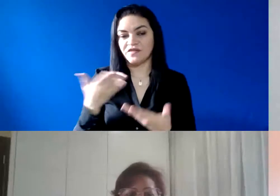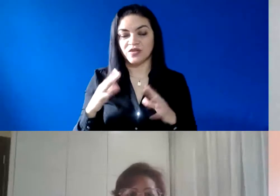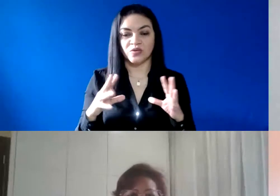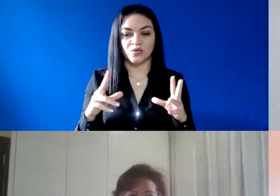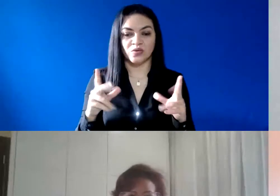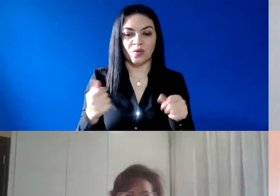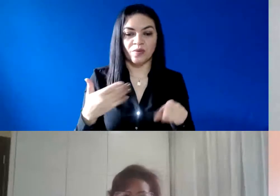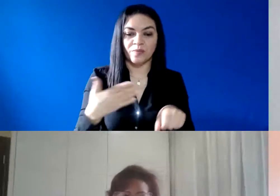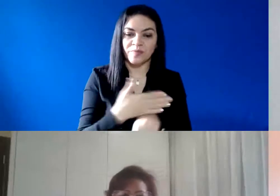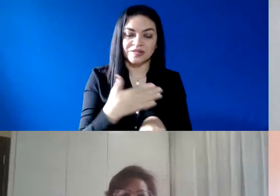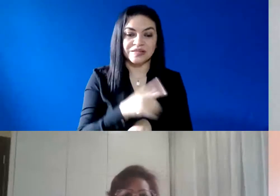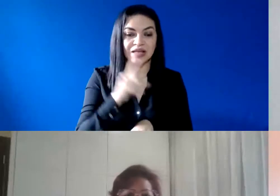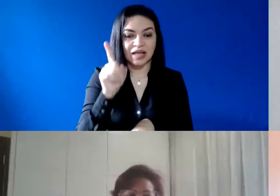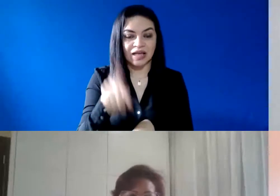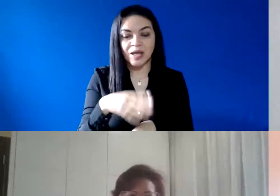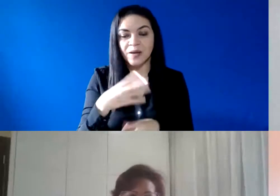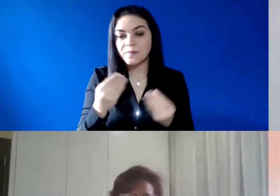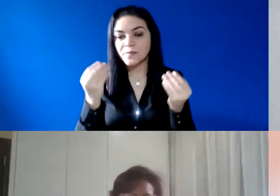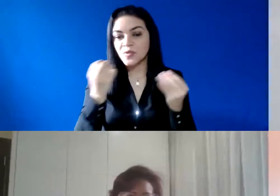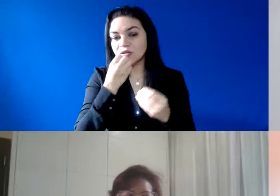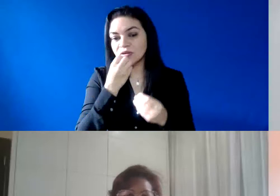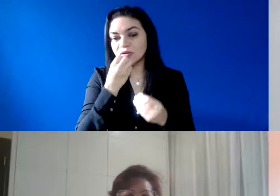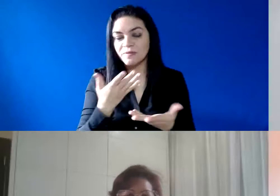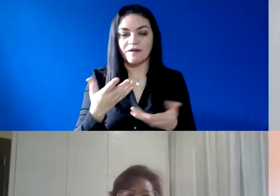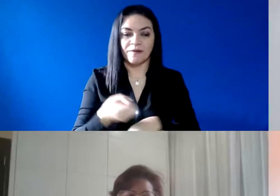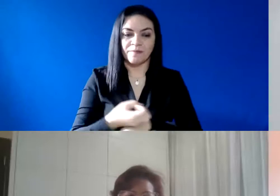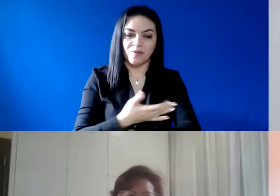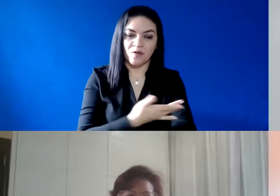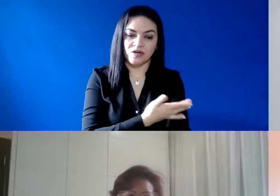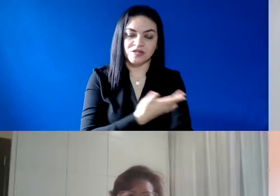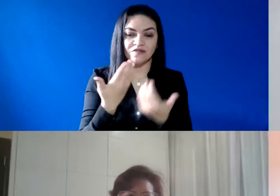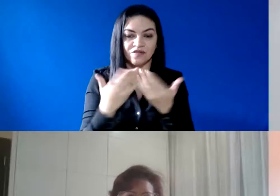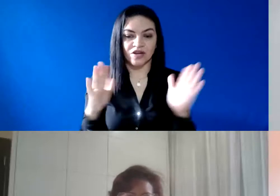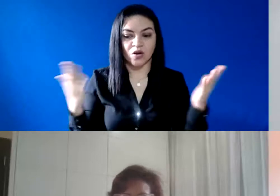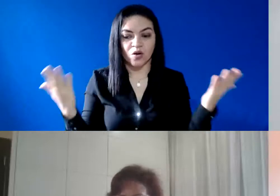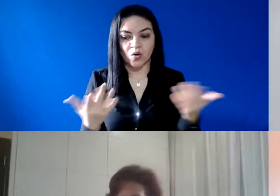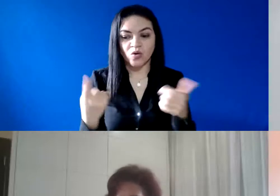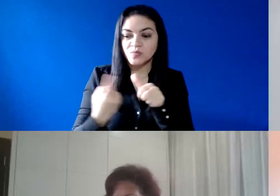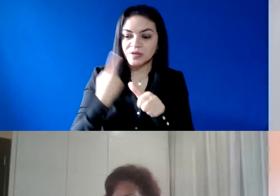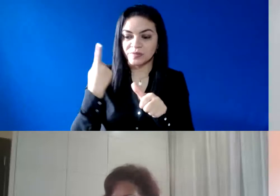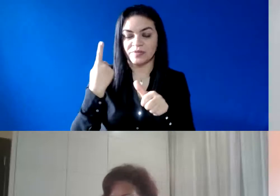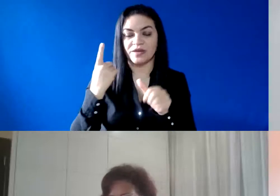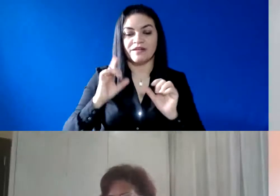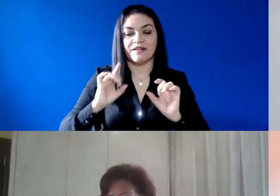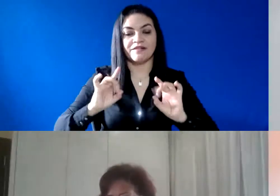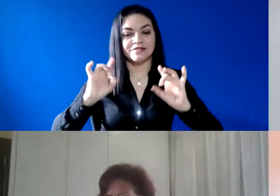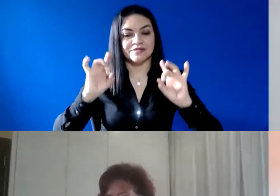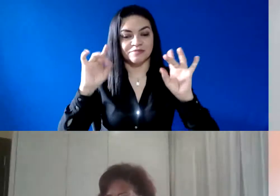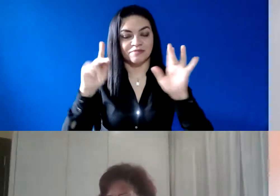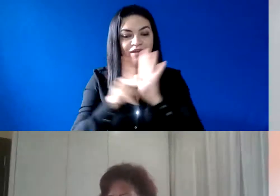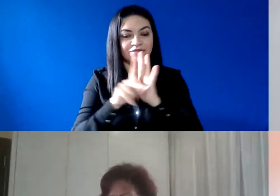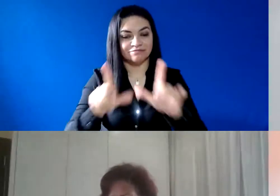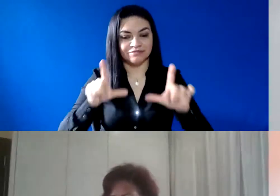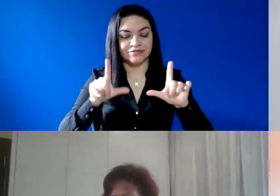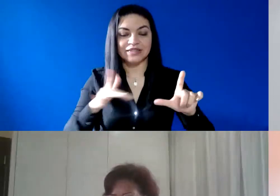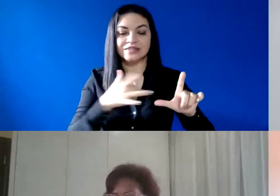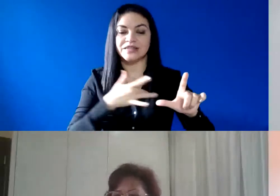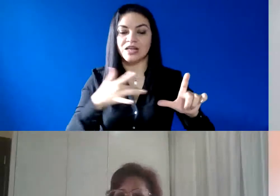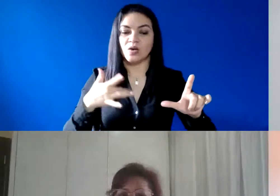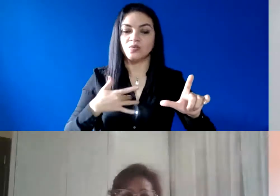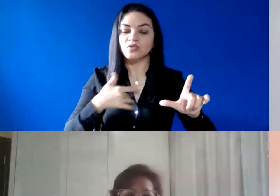muita emoção que a gente faz essa abertura hoje da nossa primeira especialização em saúde materna e